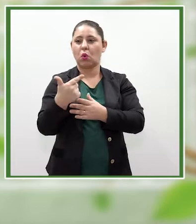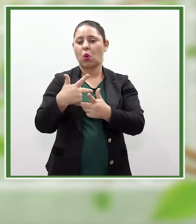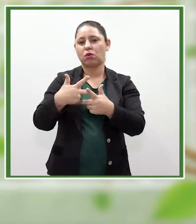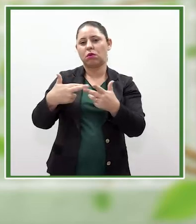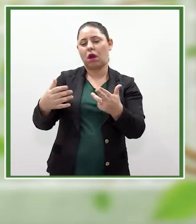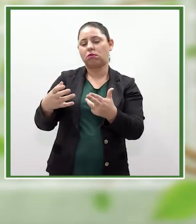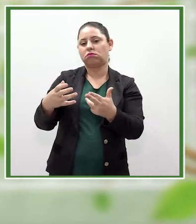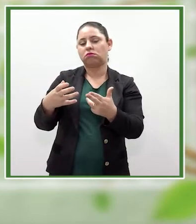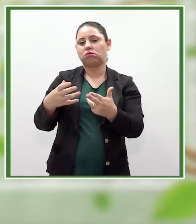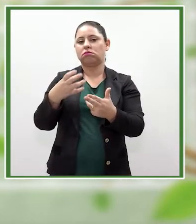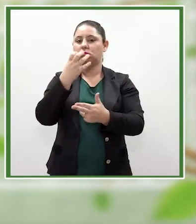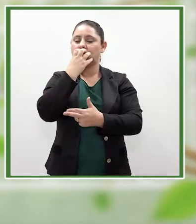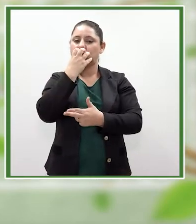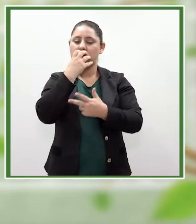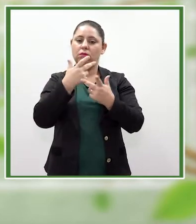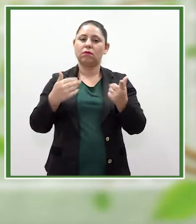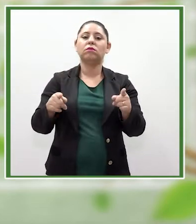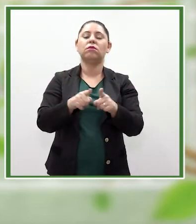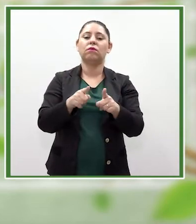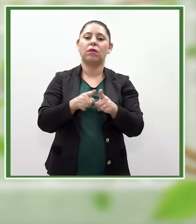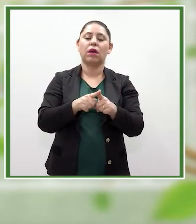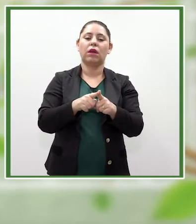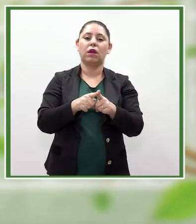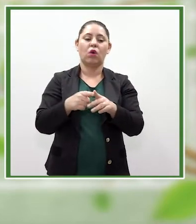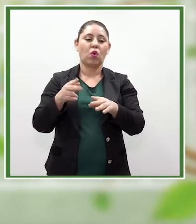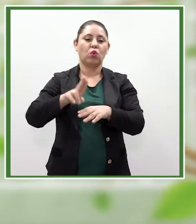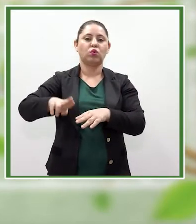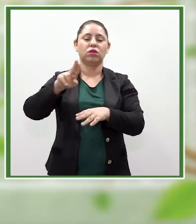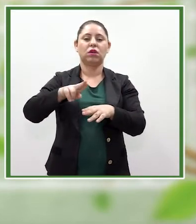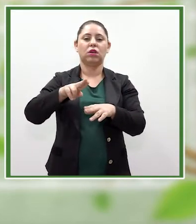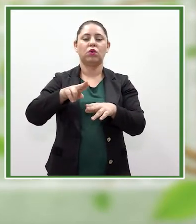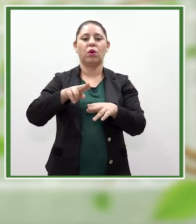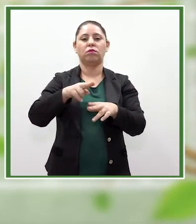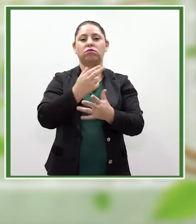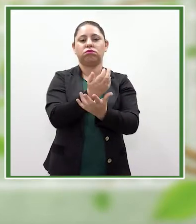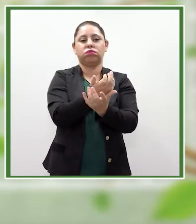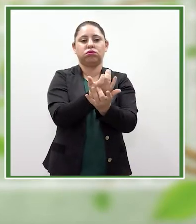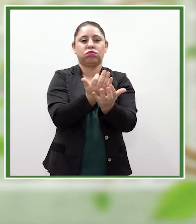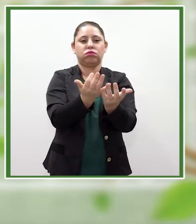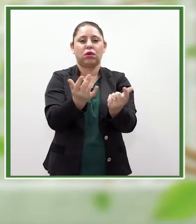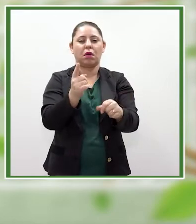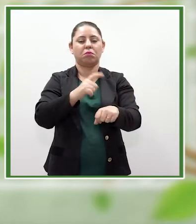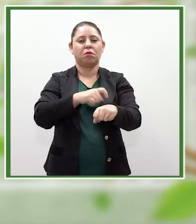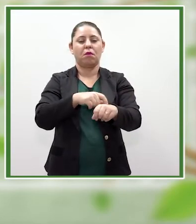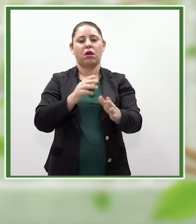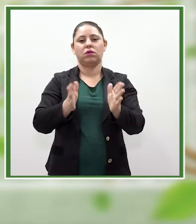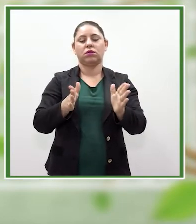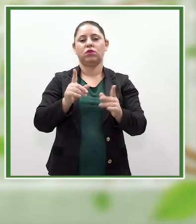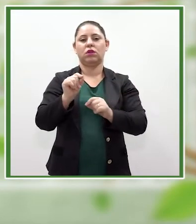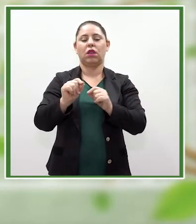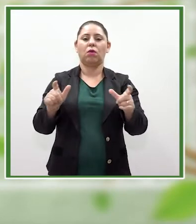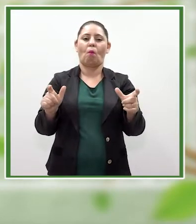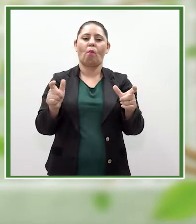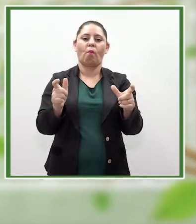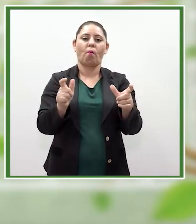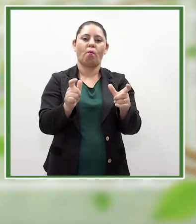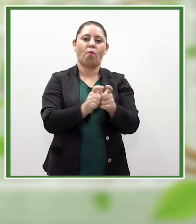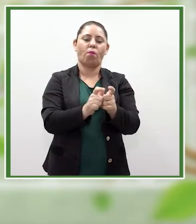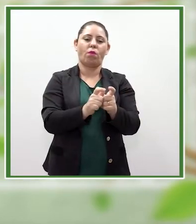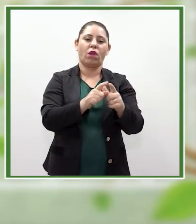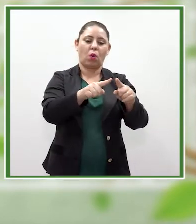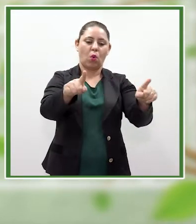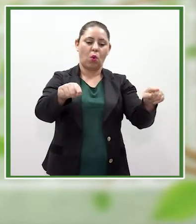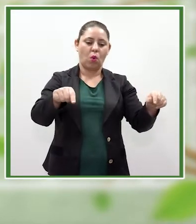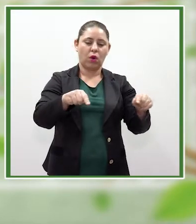a partir dessa data a gente percebe muito fortemente aí, um aumento, né, nessa eficiência de